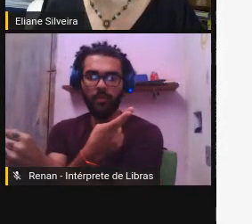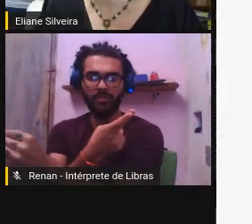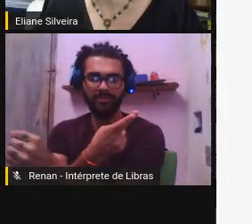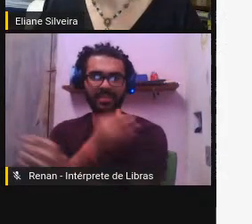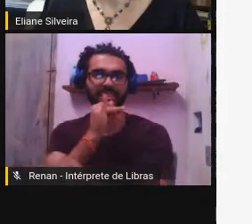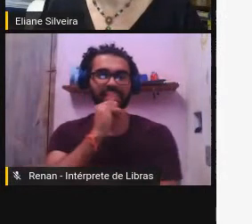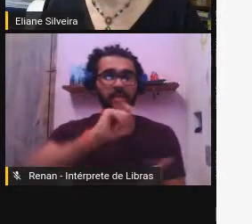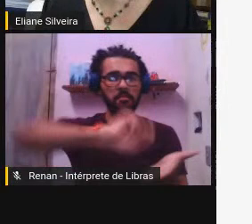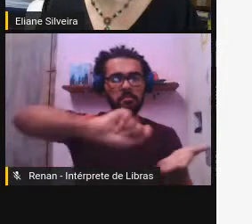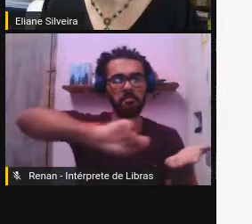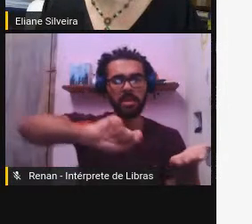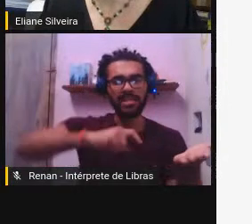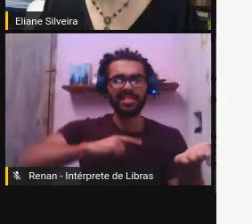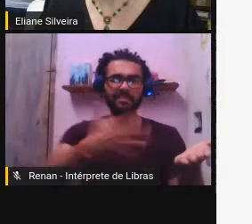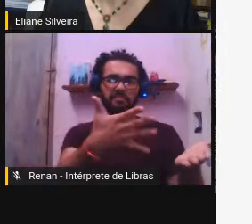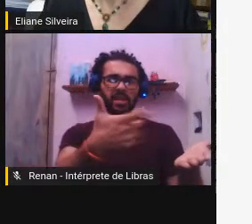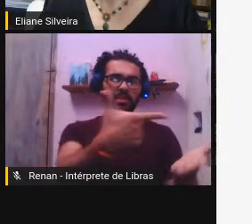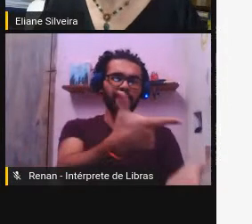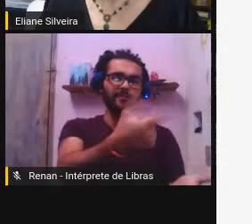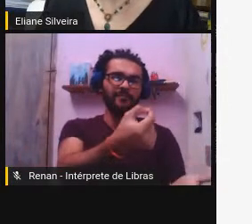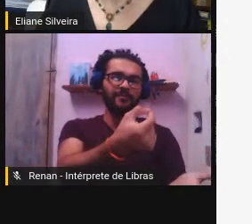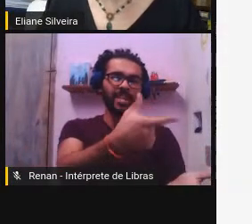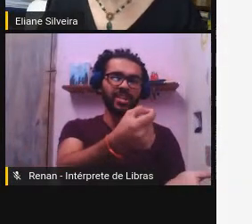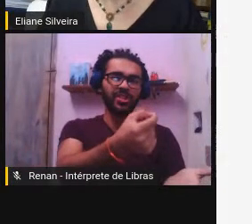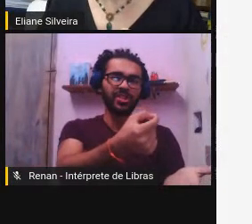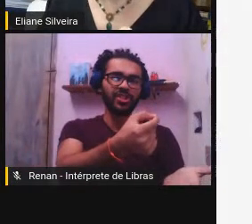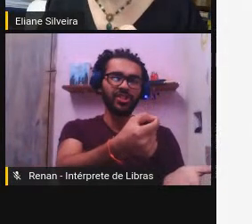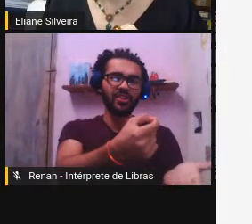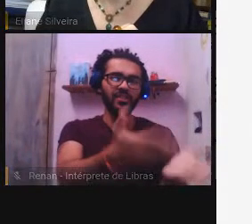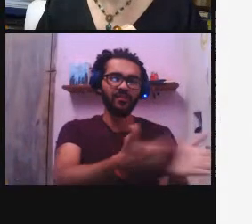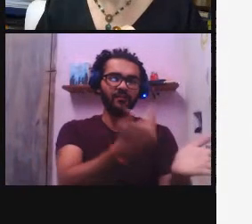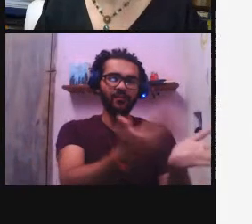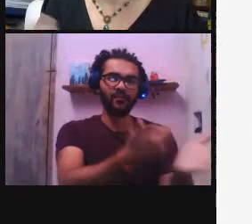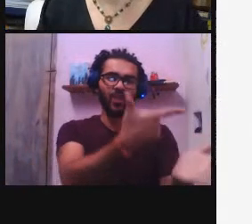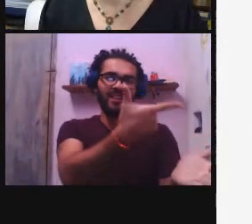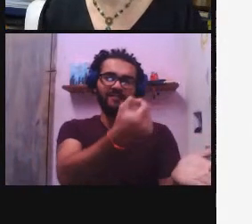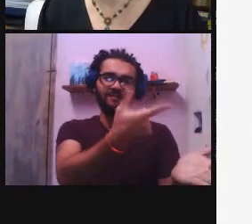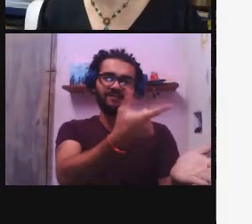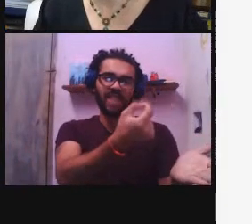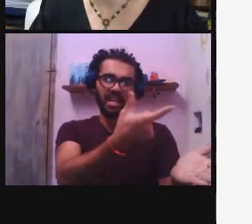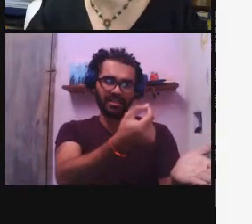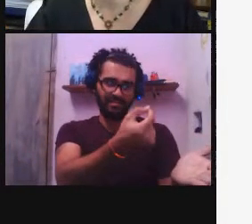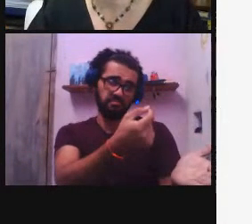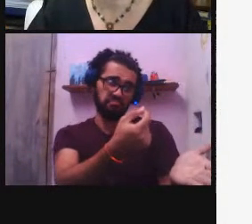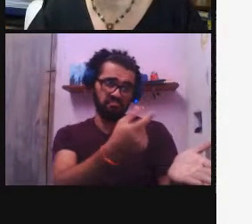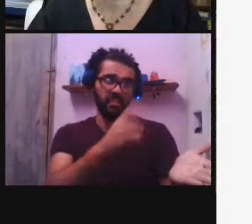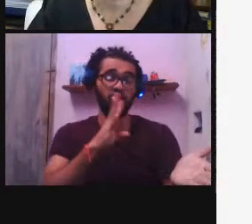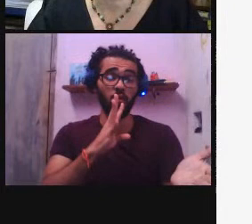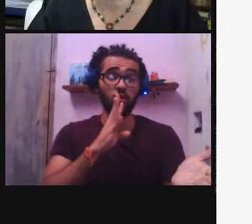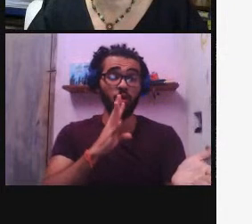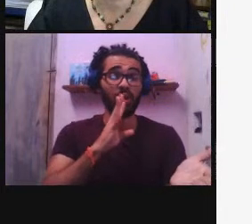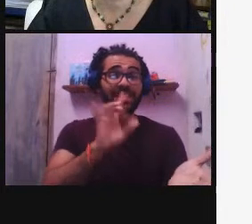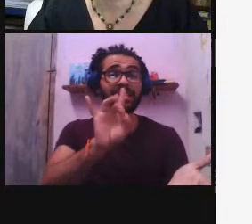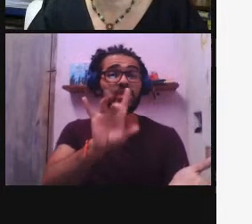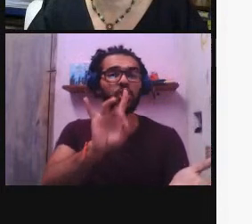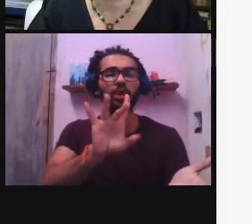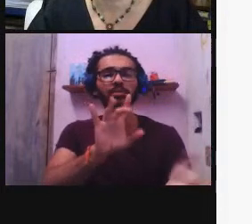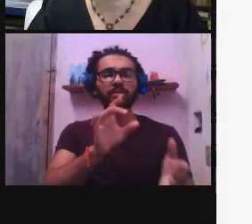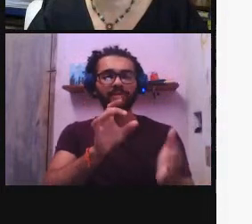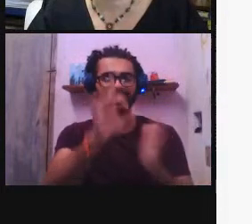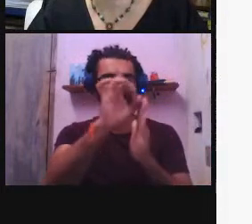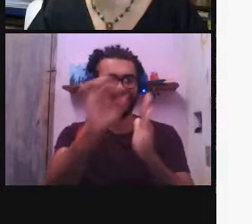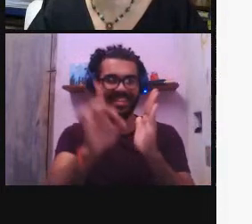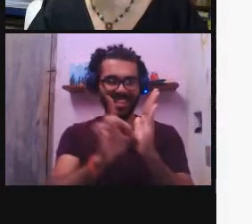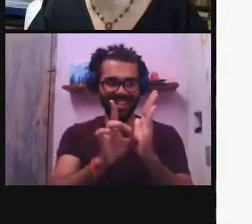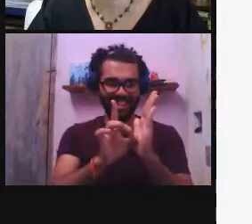escritas não em sequência e nem totalmente preenchido. Ele ficou conhecido apenas na década de 50